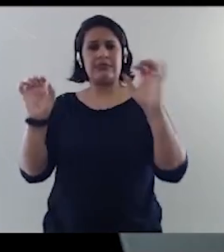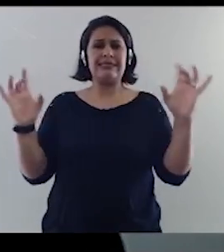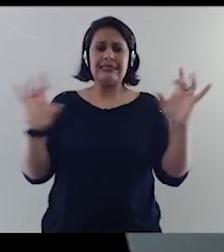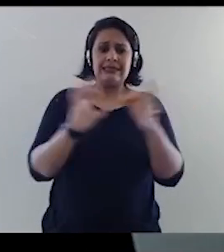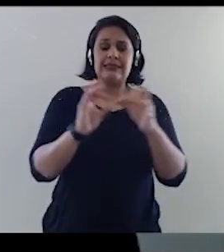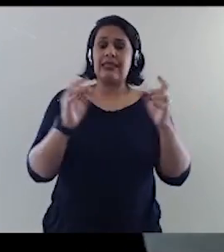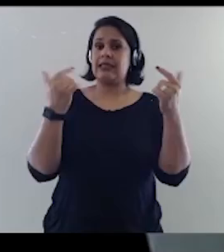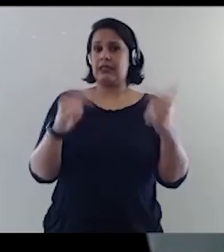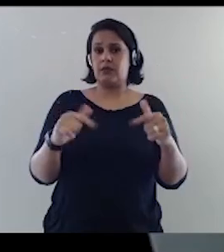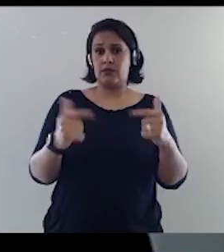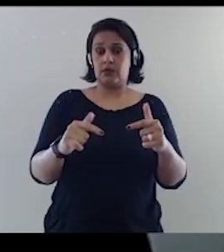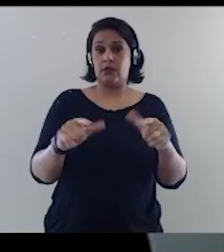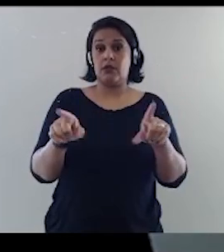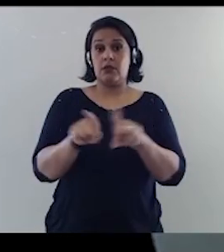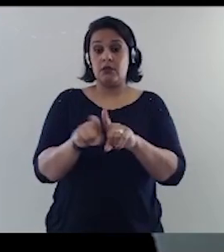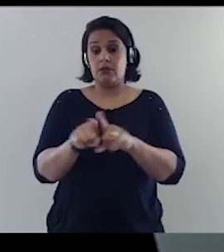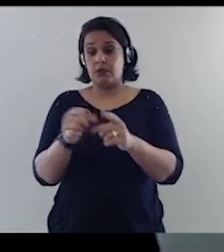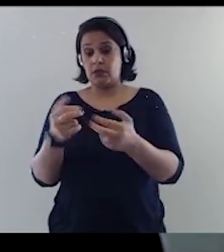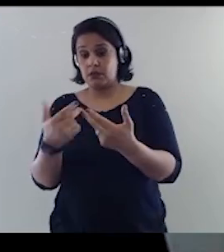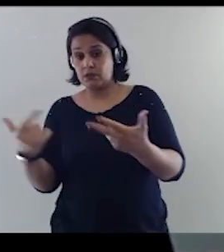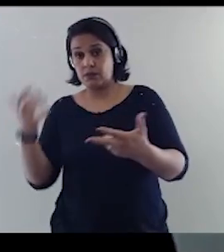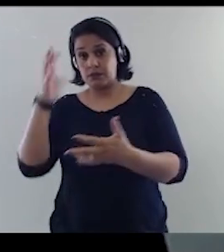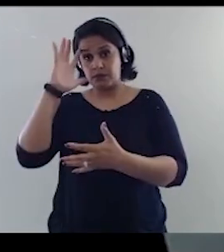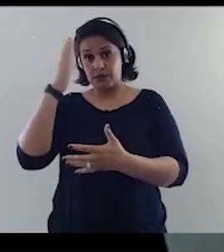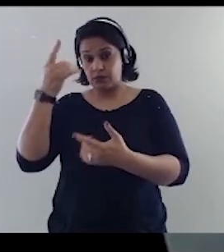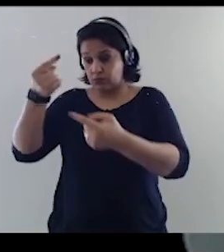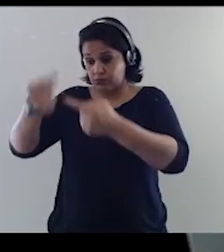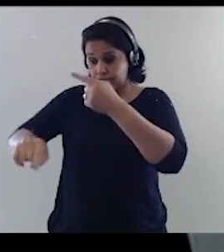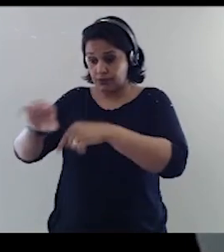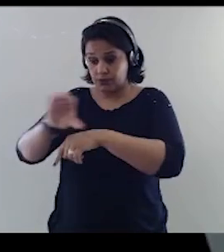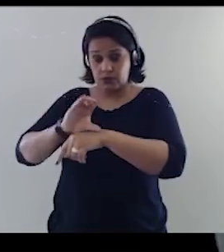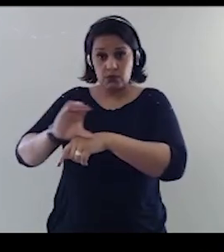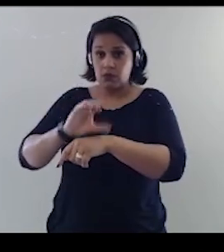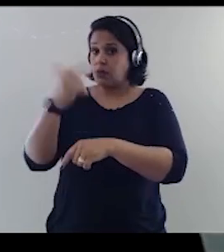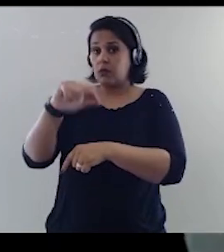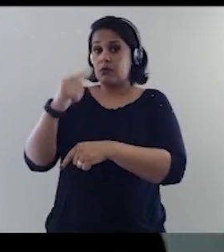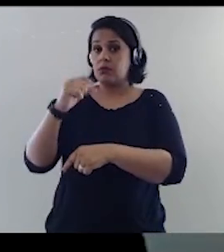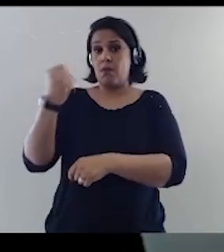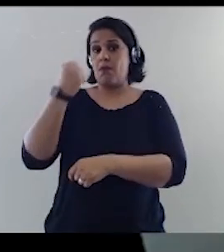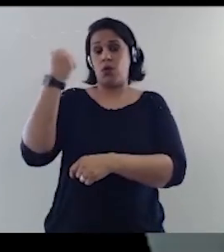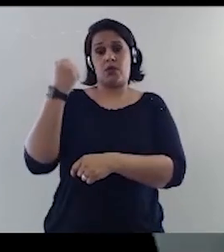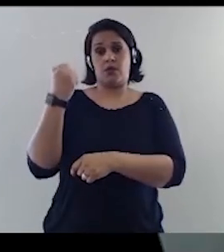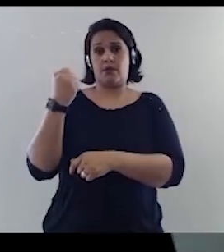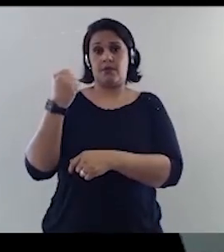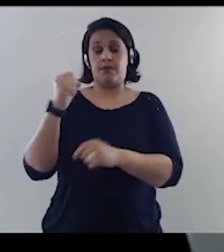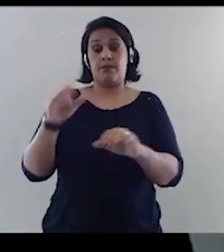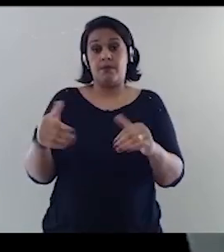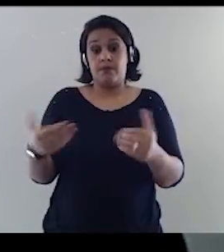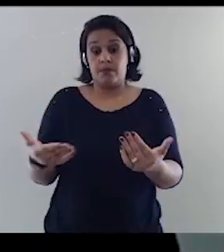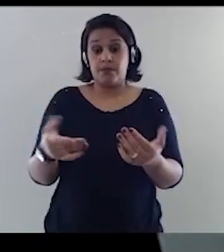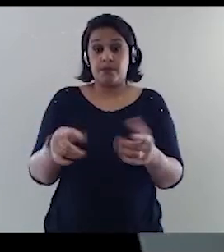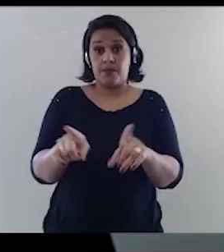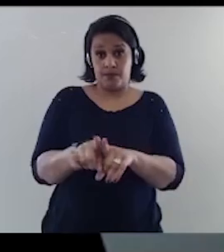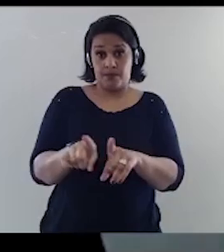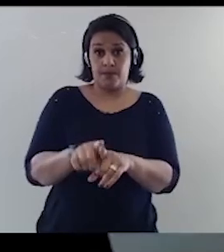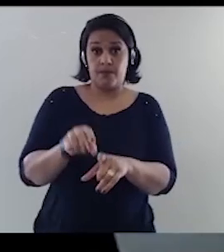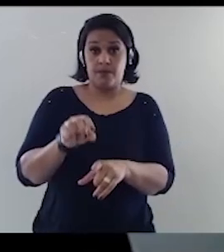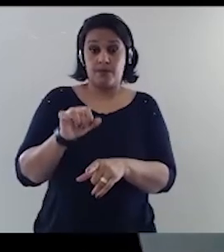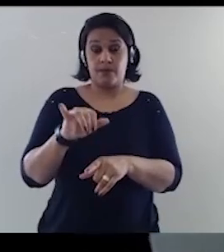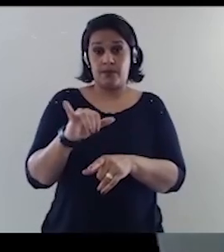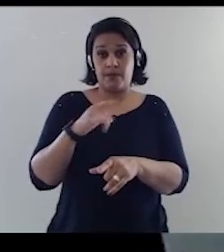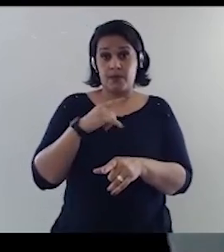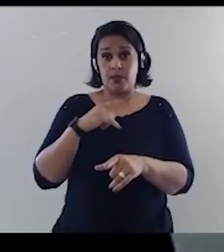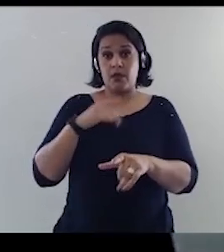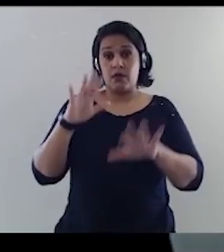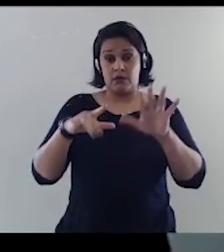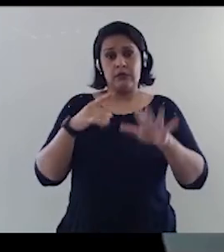as decisões de não inconstitucionalidade não têm esse poder vinculativo. E, finalmente, mesmo em controle concreto, embora